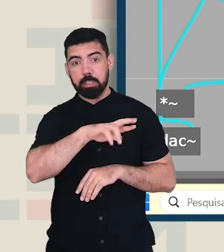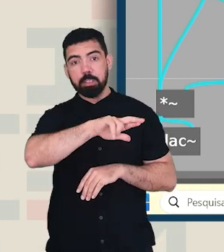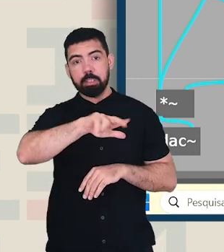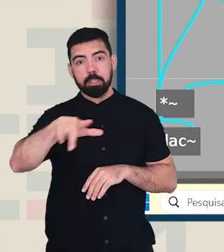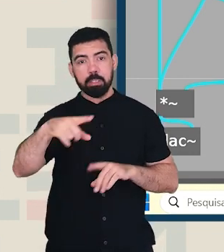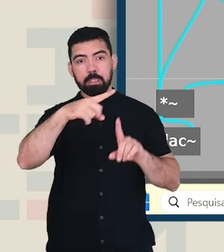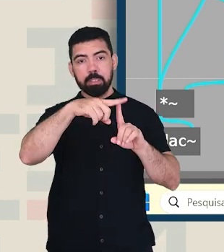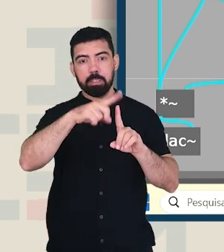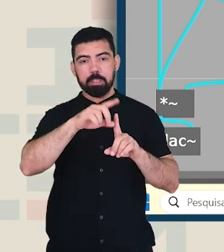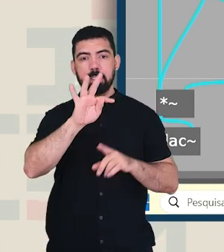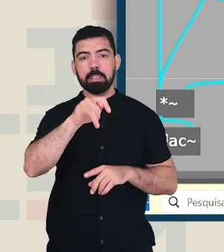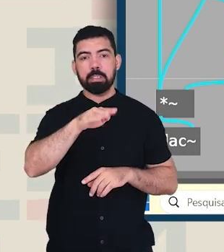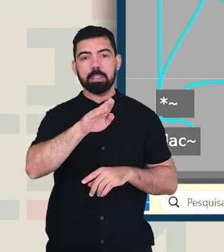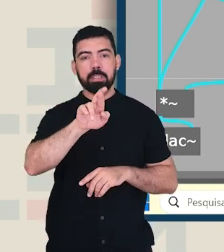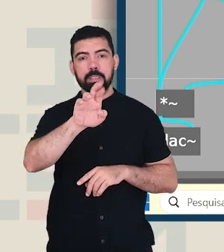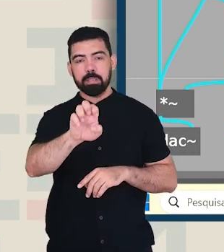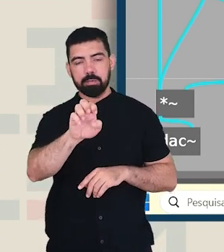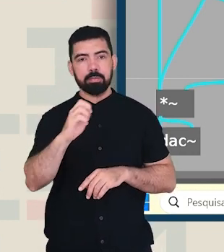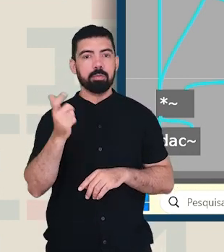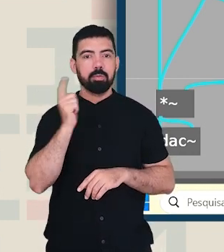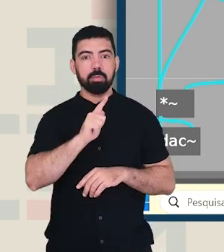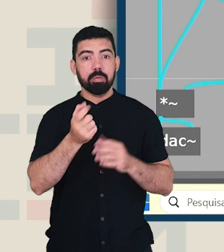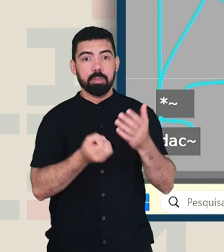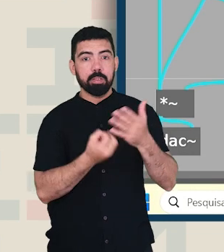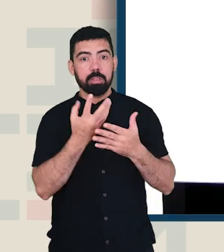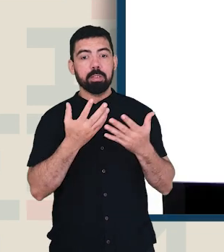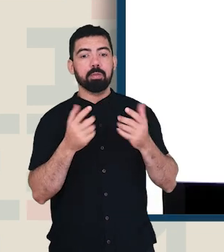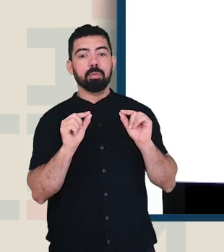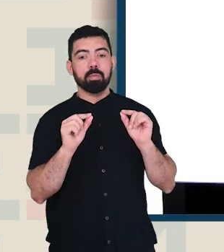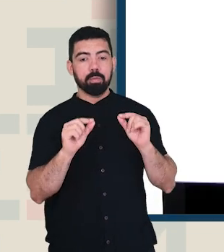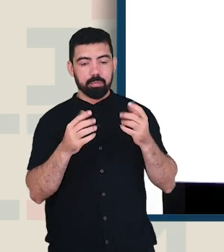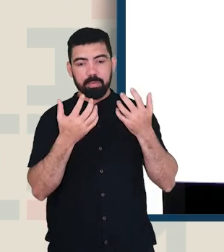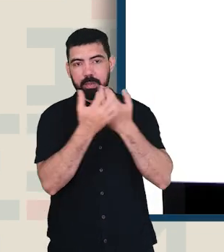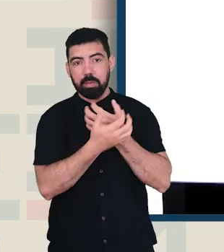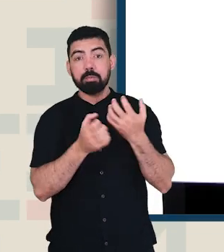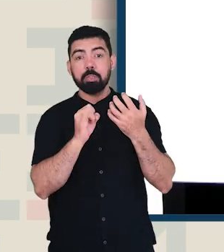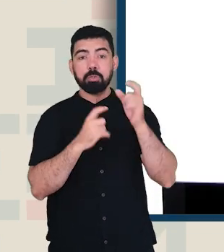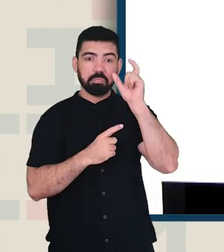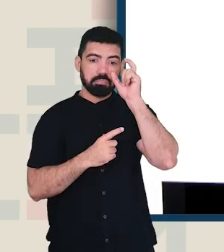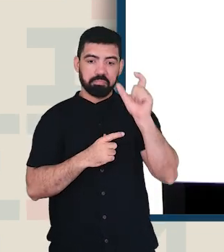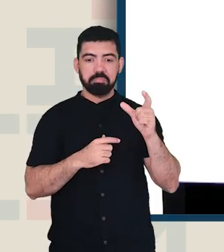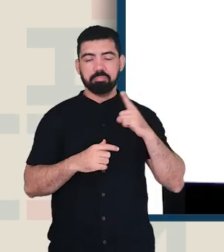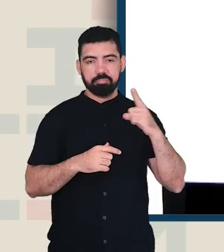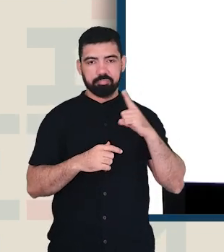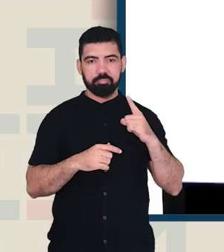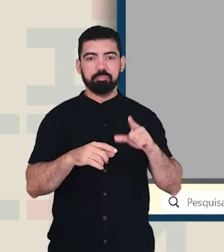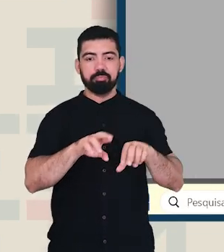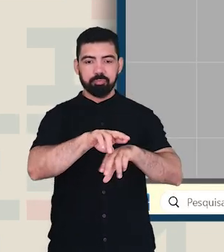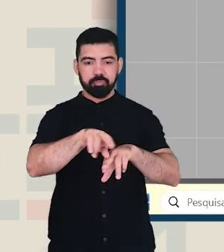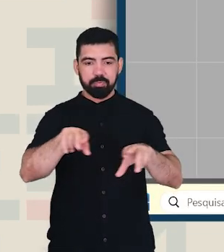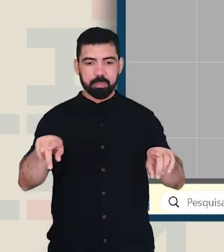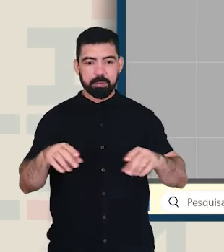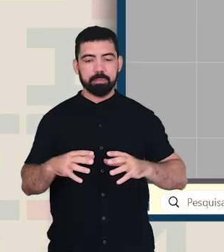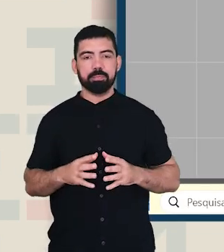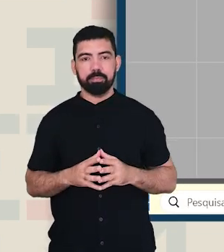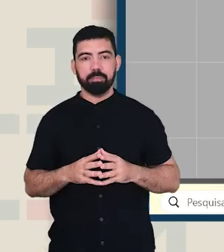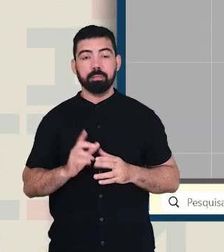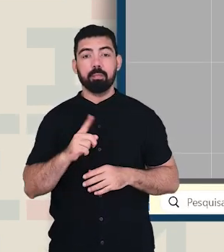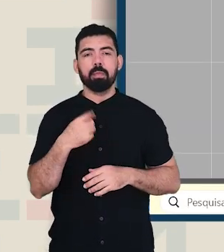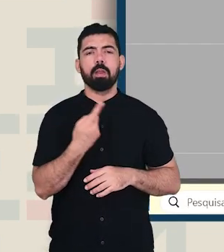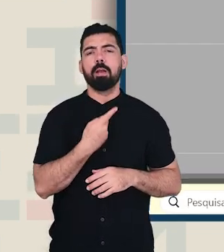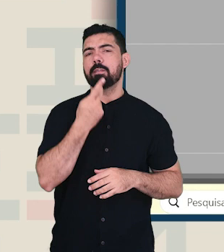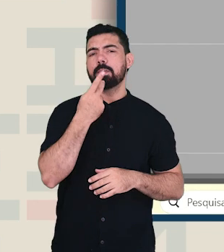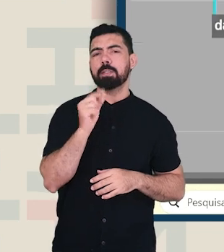tipos tímbricos para construir uma música, se me interessasse a variedade. Estamos